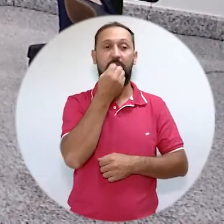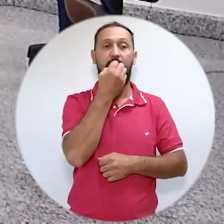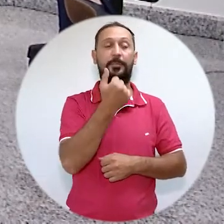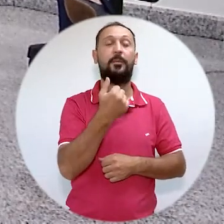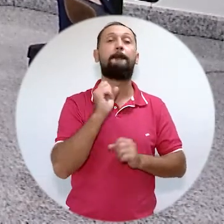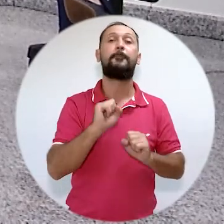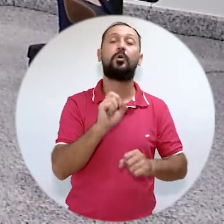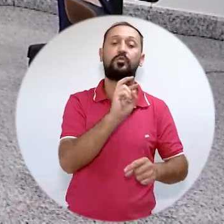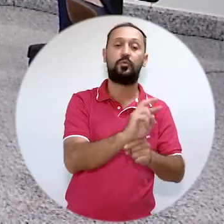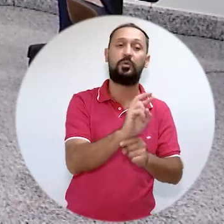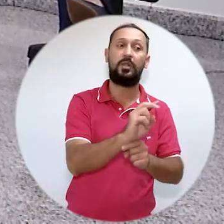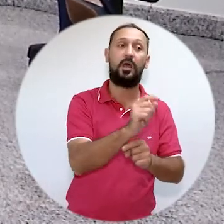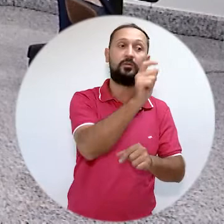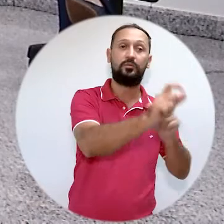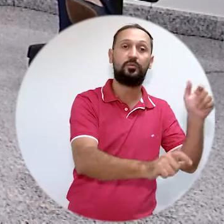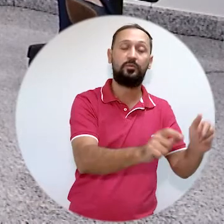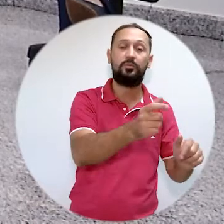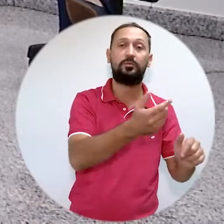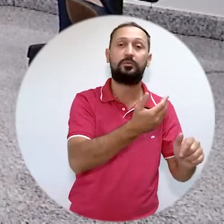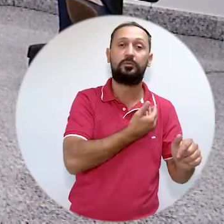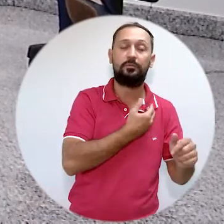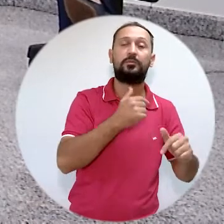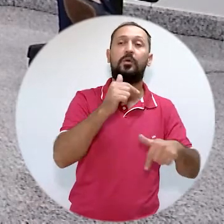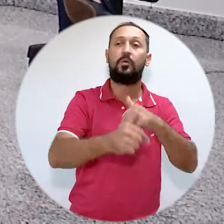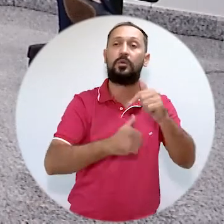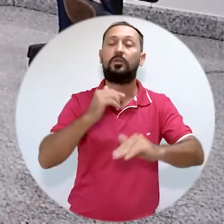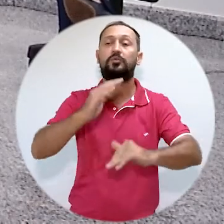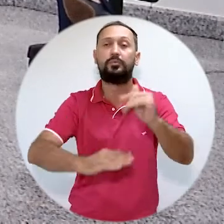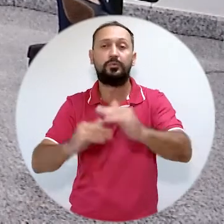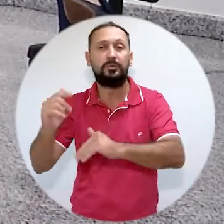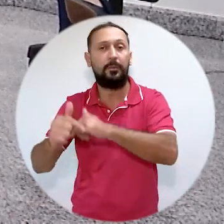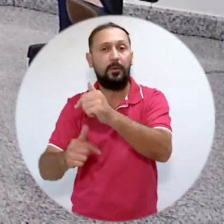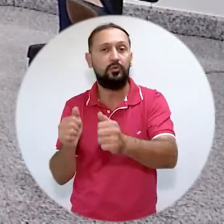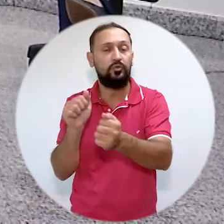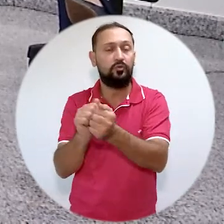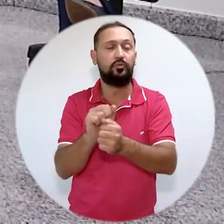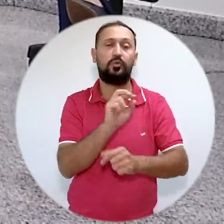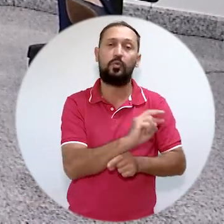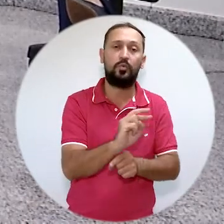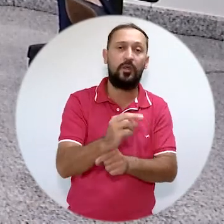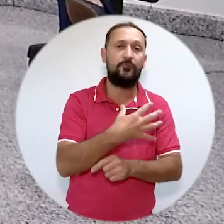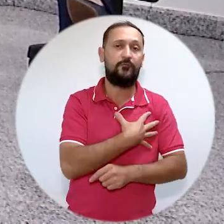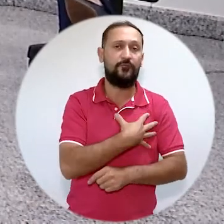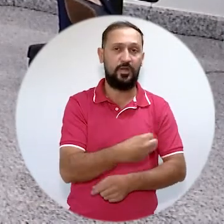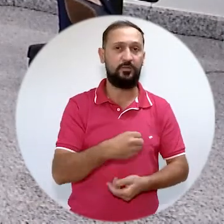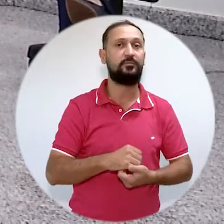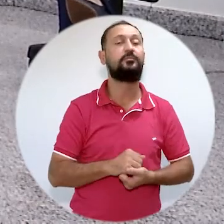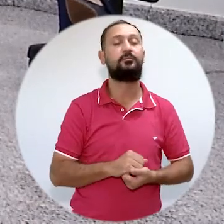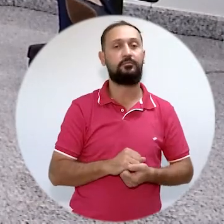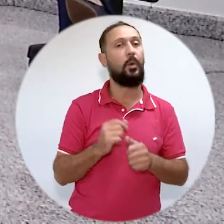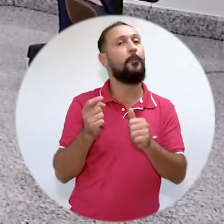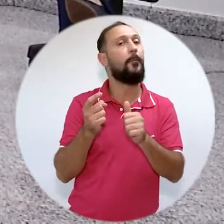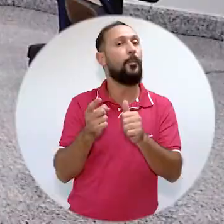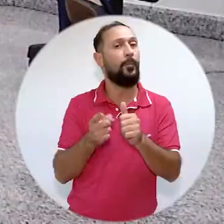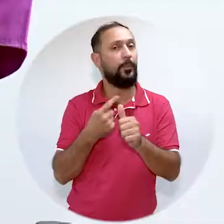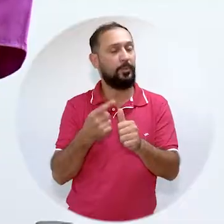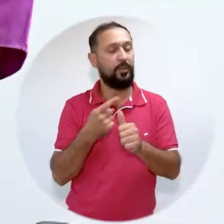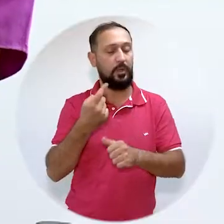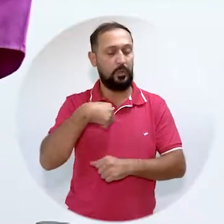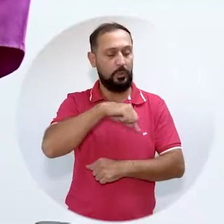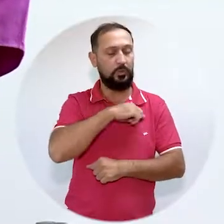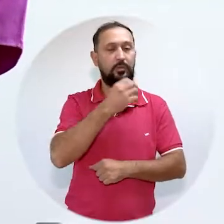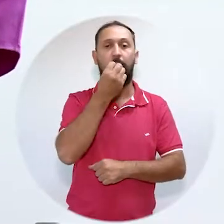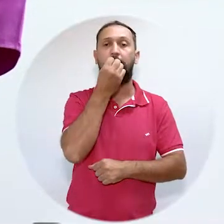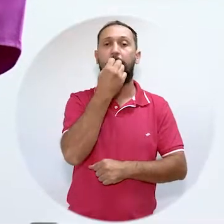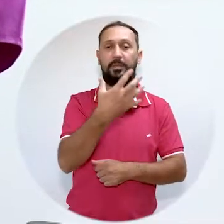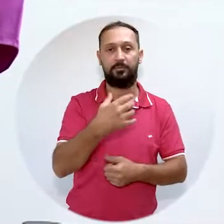está bem, você pode cuidar do próximo, você pode cuidar dos seus funcionários, você pode cuidar dos seus filhos, né? Então eu acho que primeiro a gente